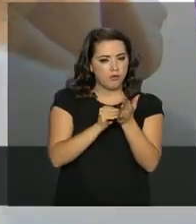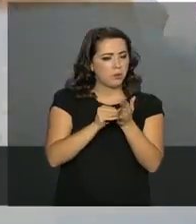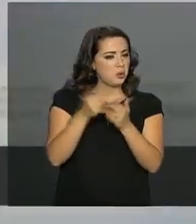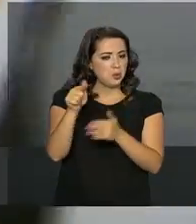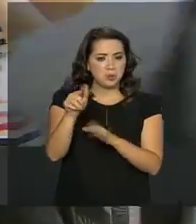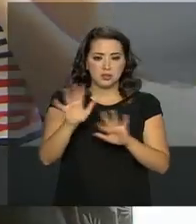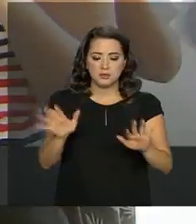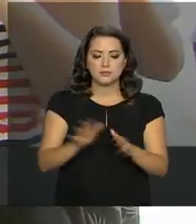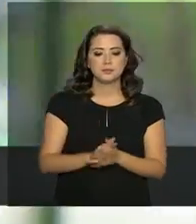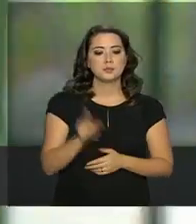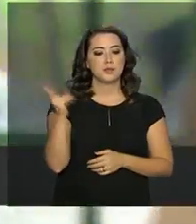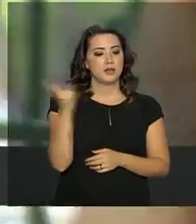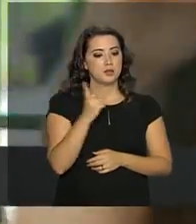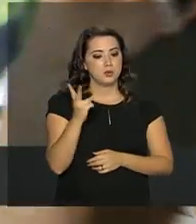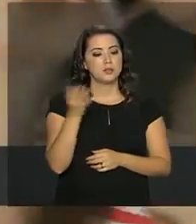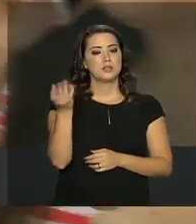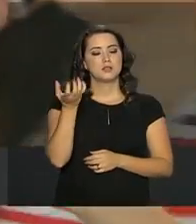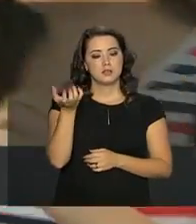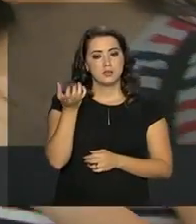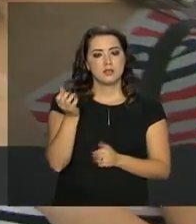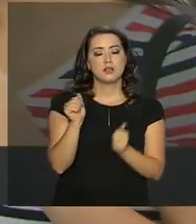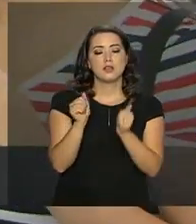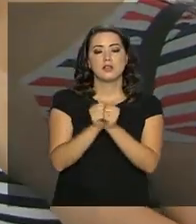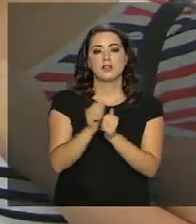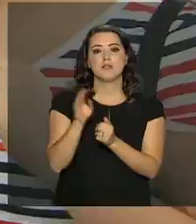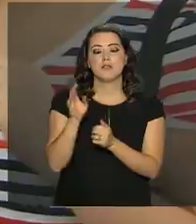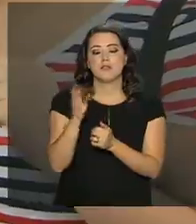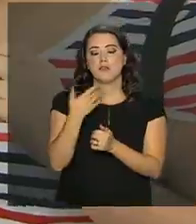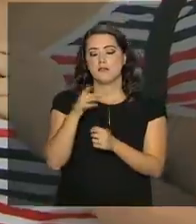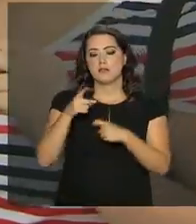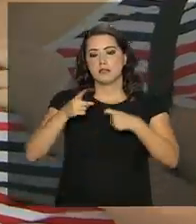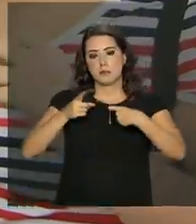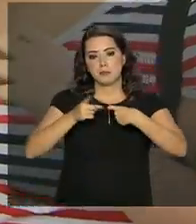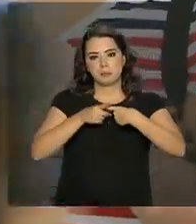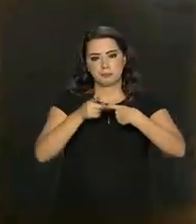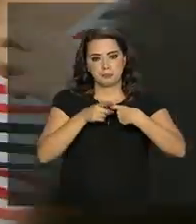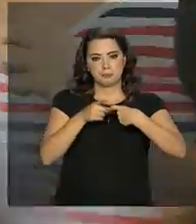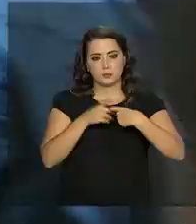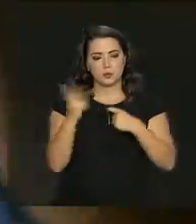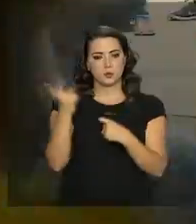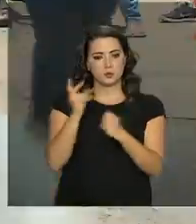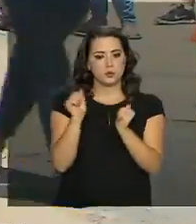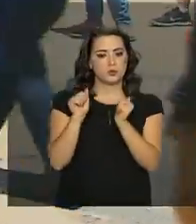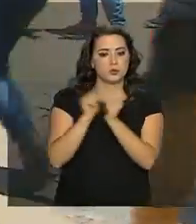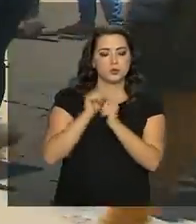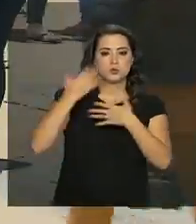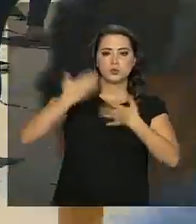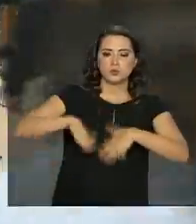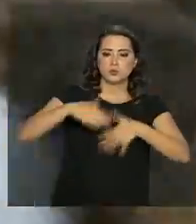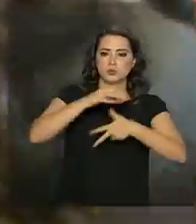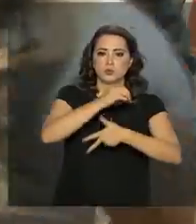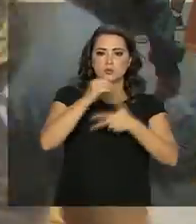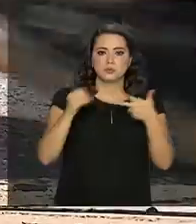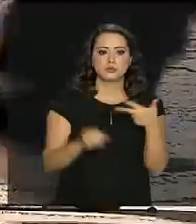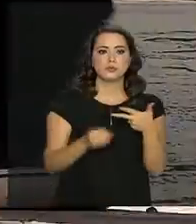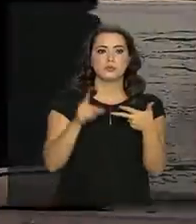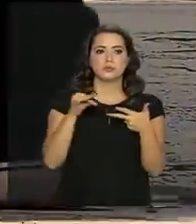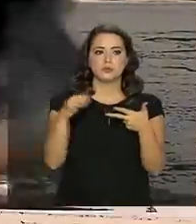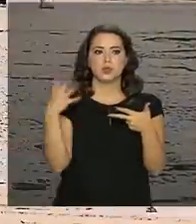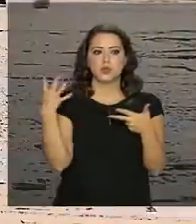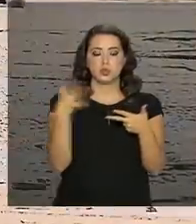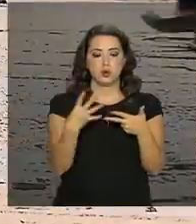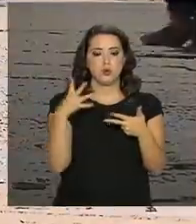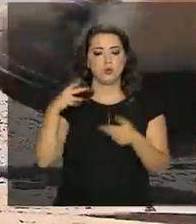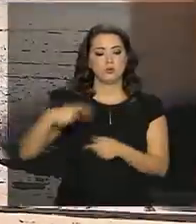estudar medicina foram juntas fazer as provas do enem neste domingo em brasília na primeira etapa dia 4 de novembro